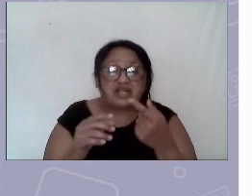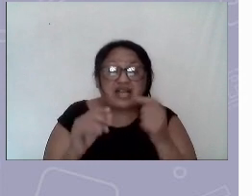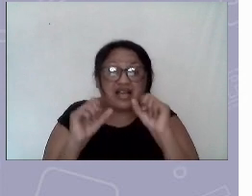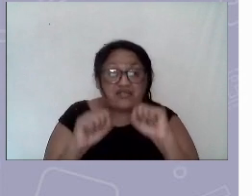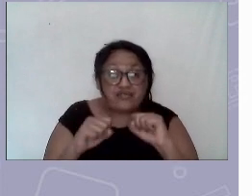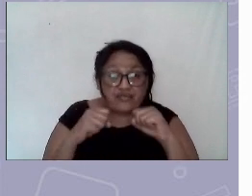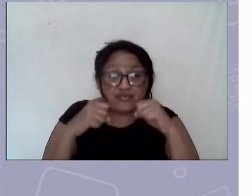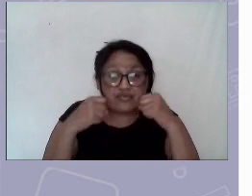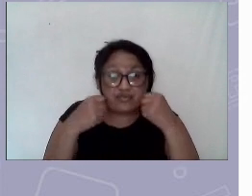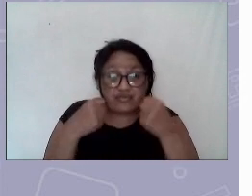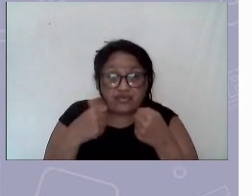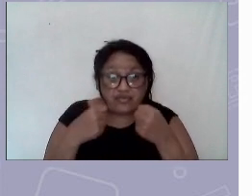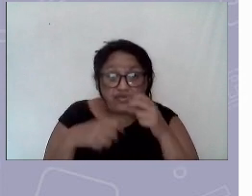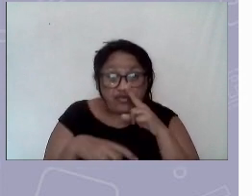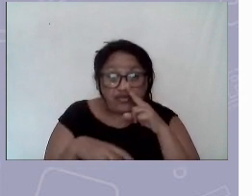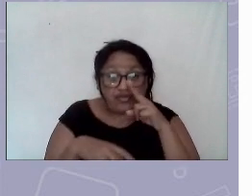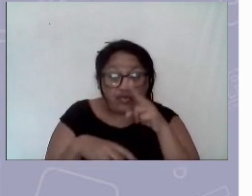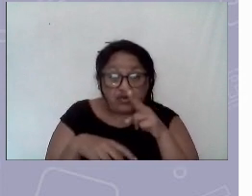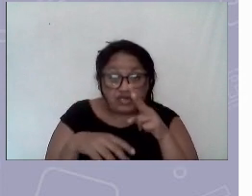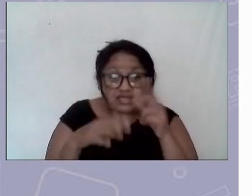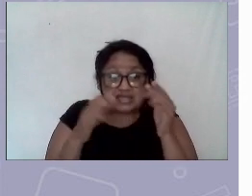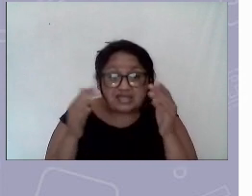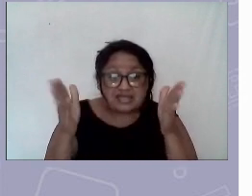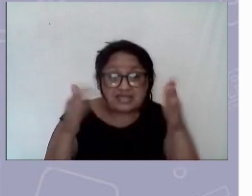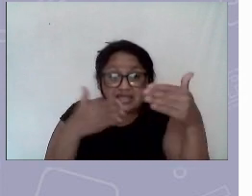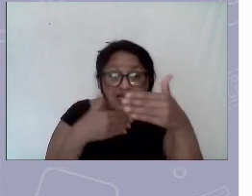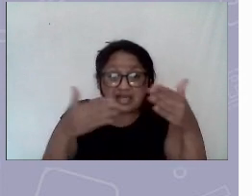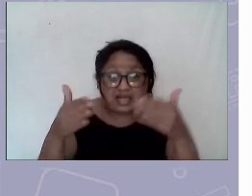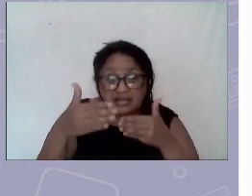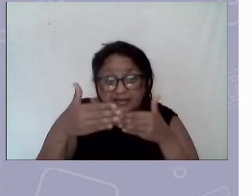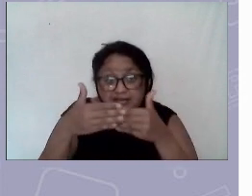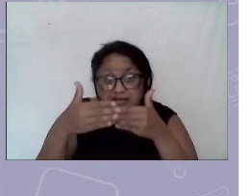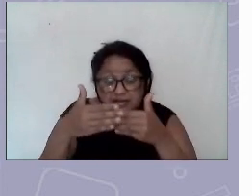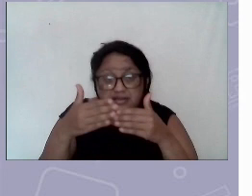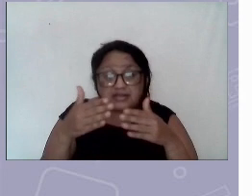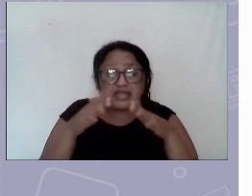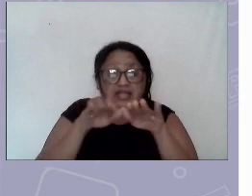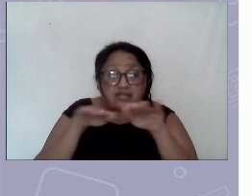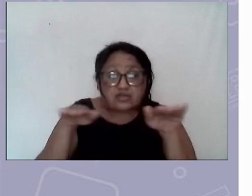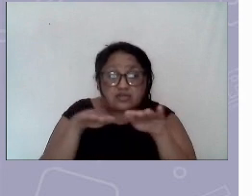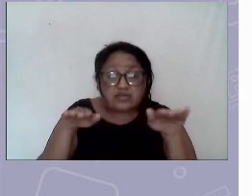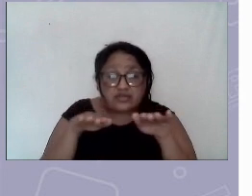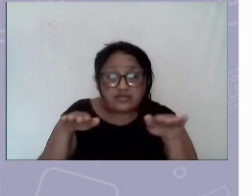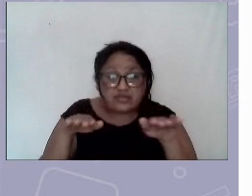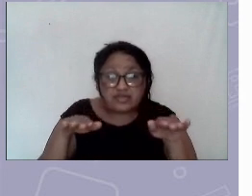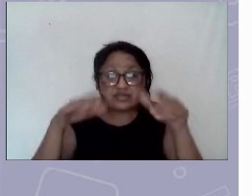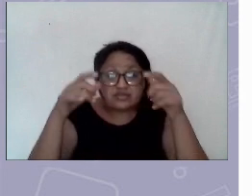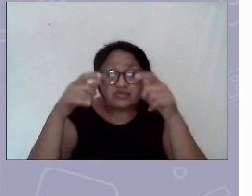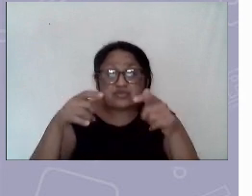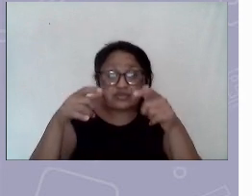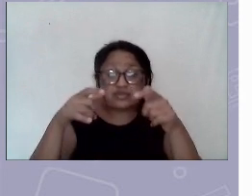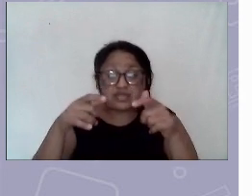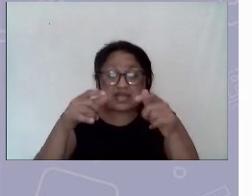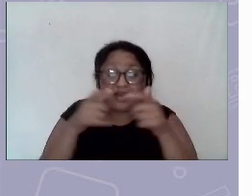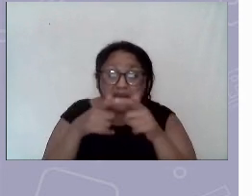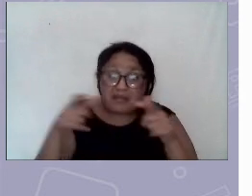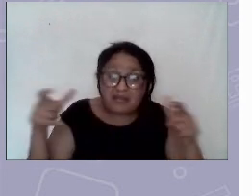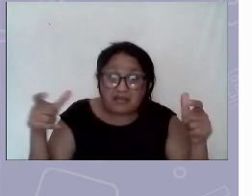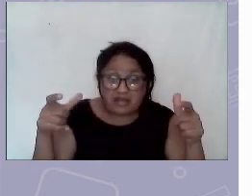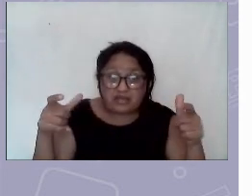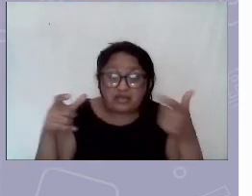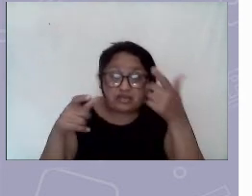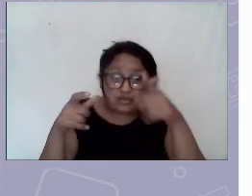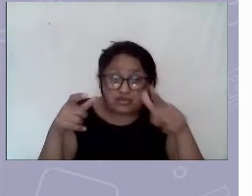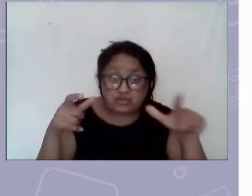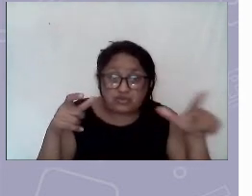de atrito entre as caixas e a superfície do armazém é maior no trajeto 3 do que nos outros